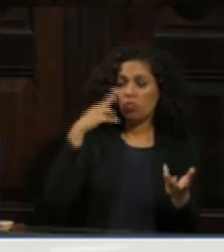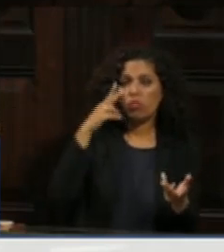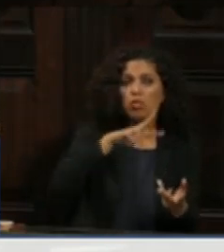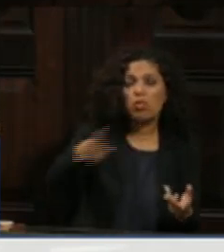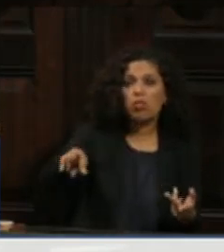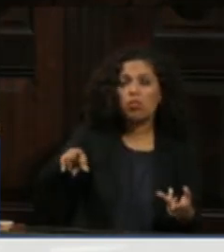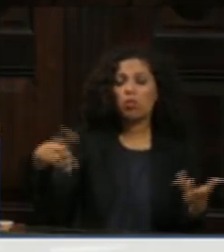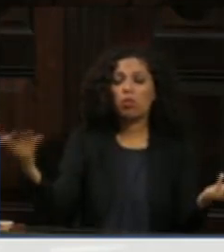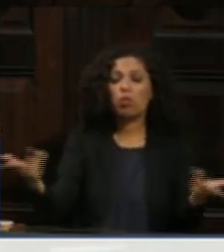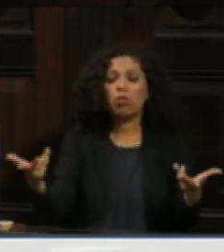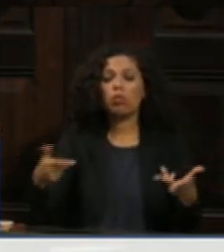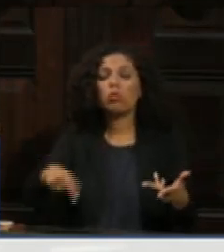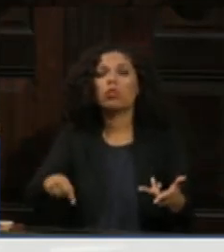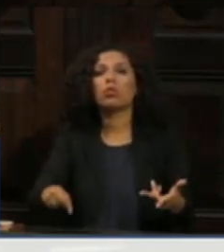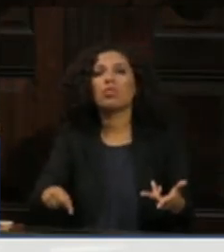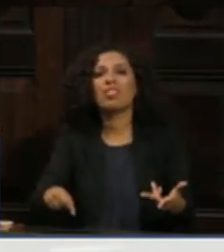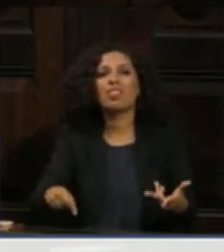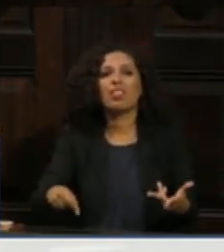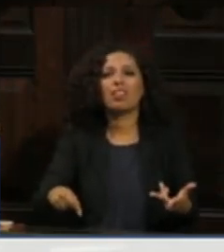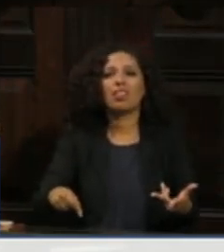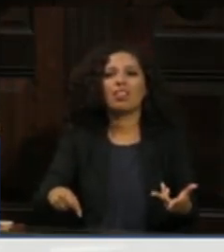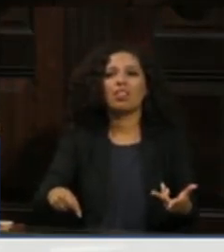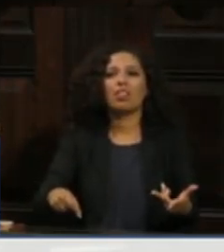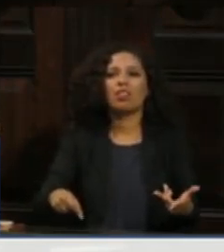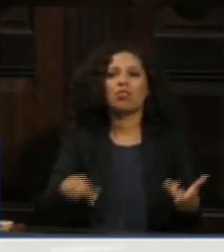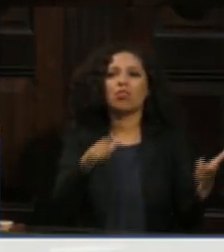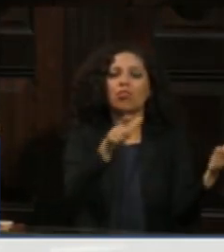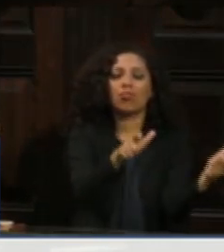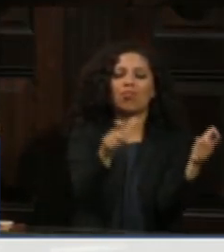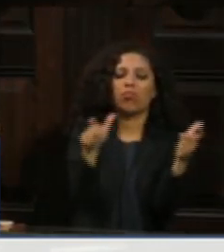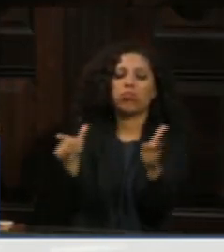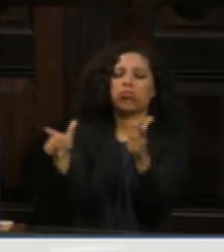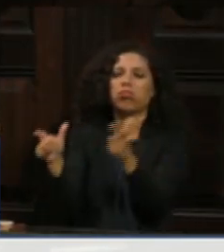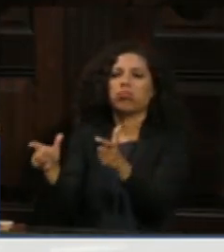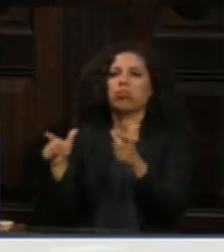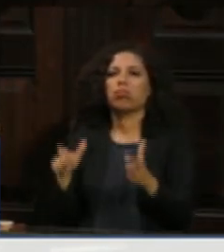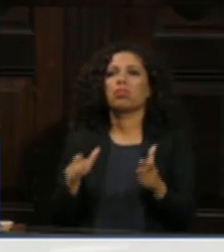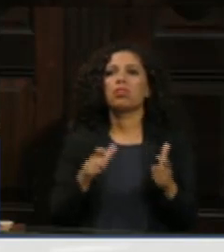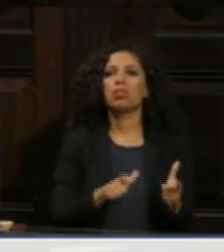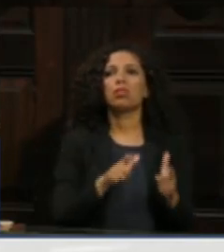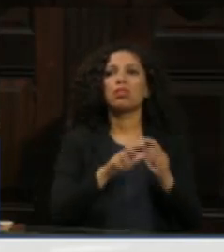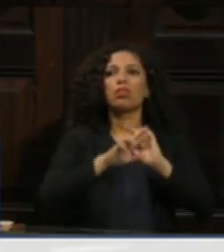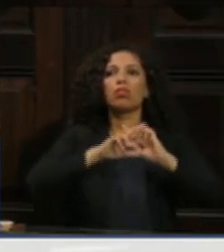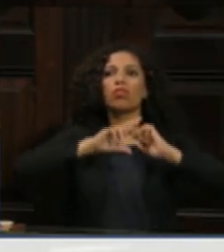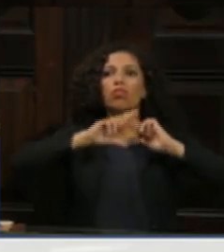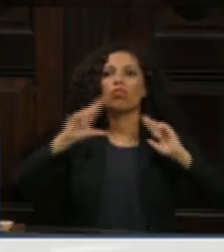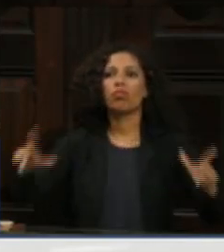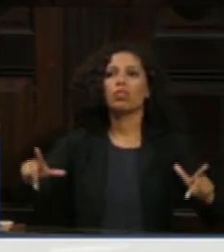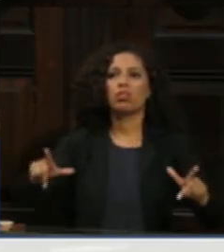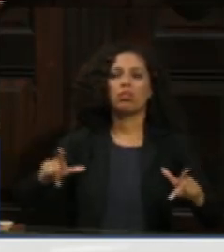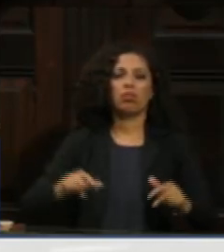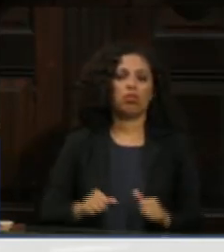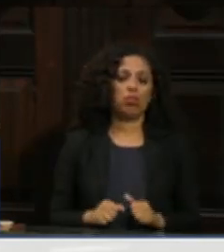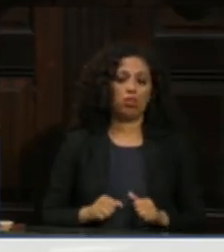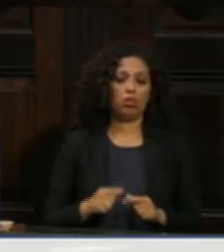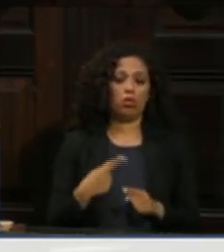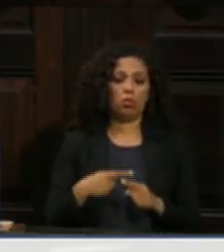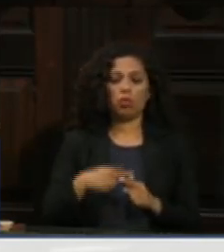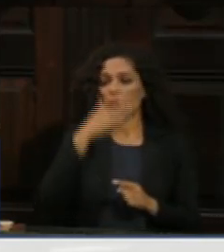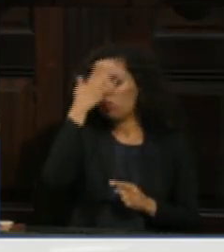nenhuma recriminação. Nós próprios nem tomamos conhecimento de que isso estava